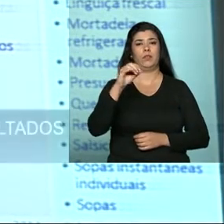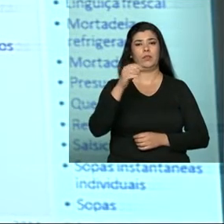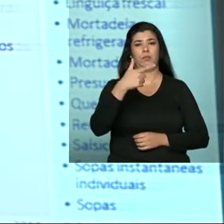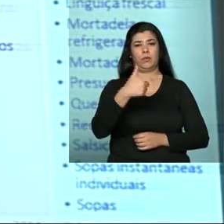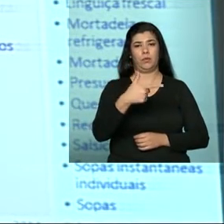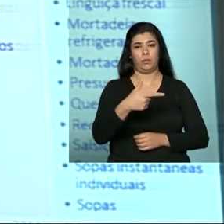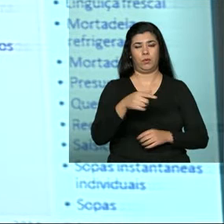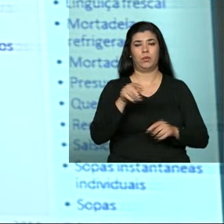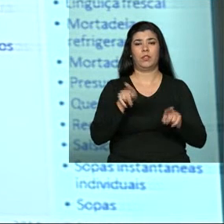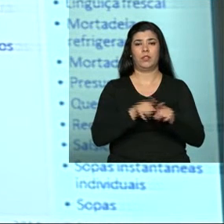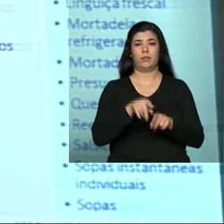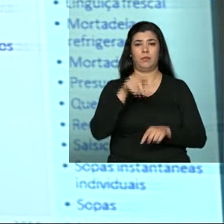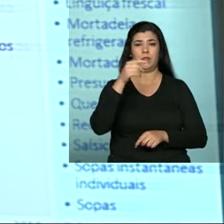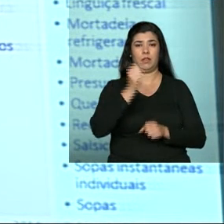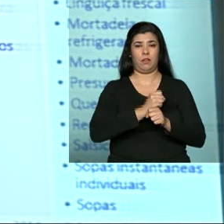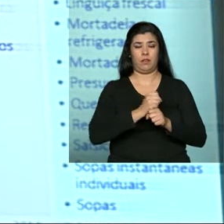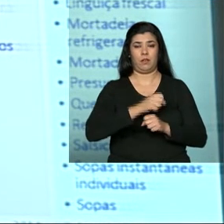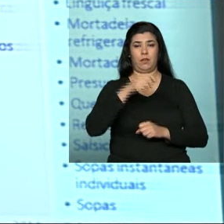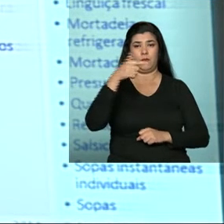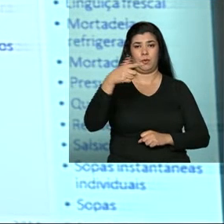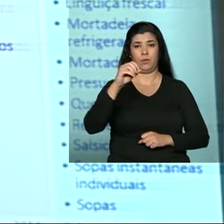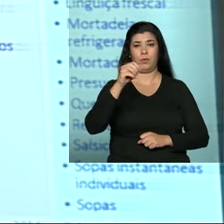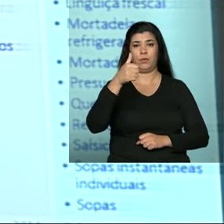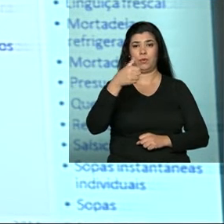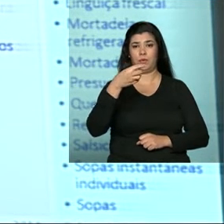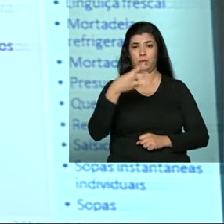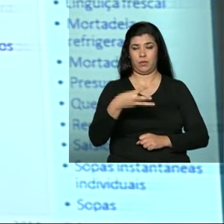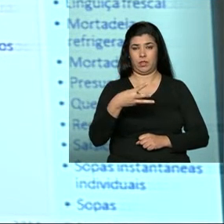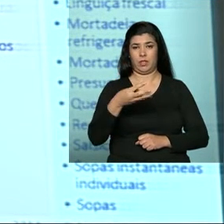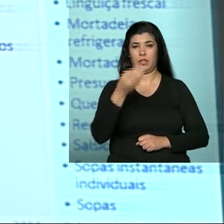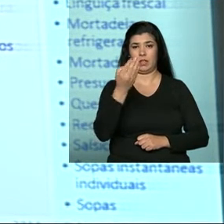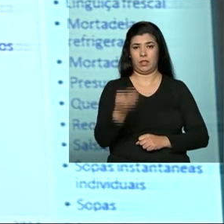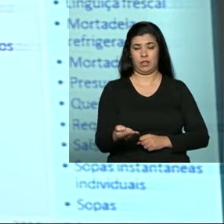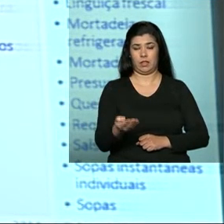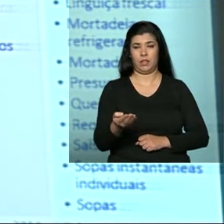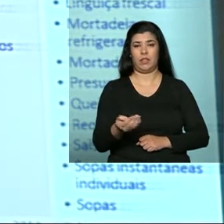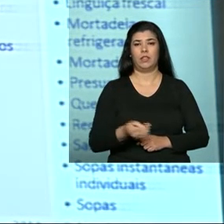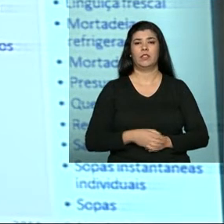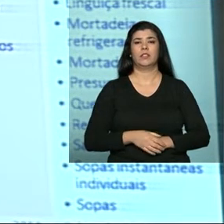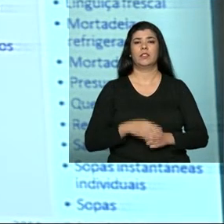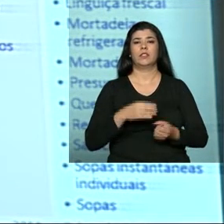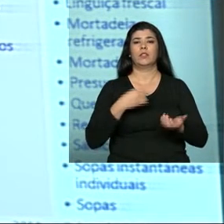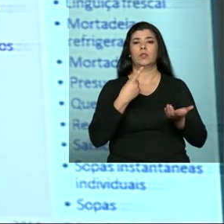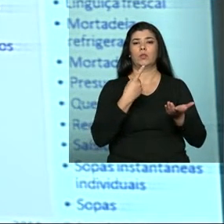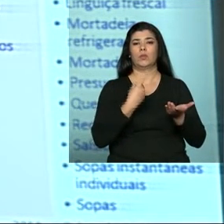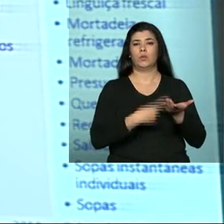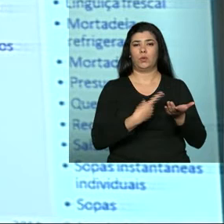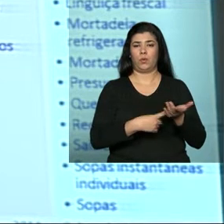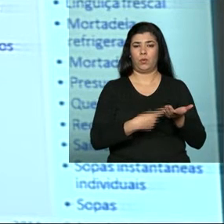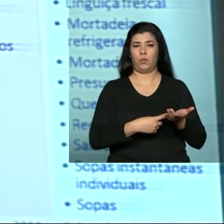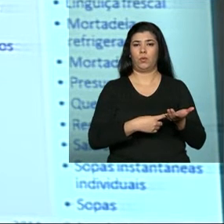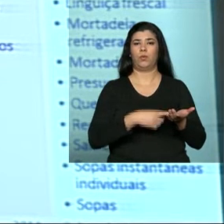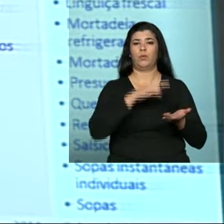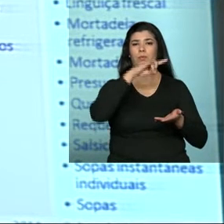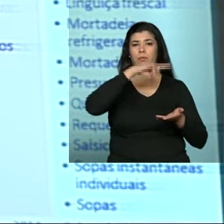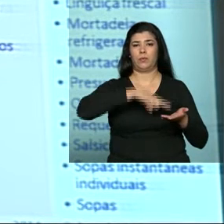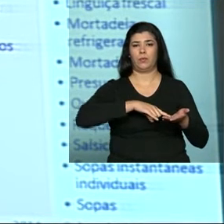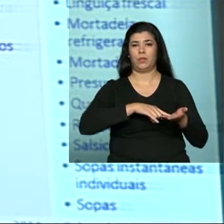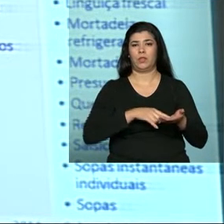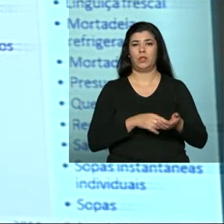2012 e em 2013. Esses termos de compromisso são firmados por categorias de